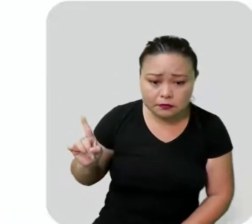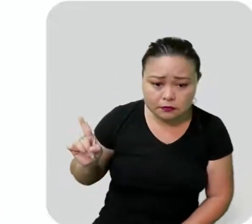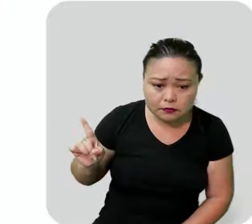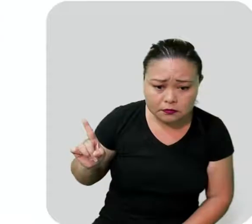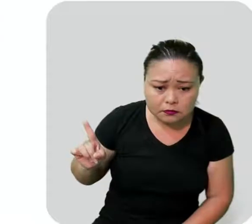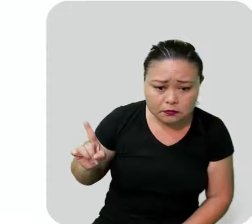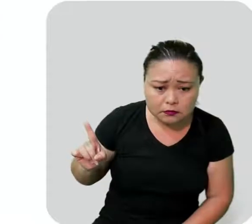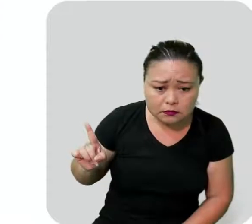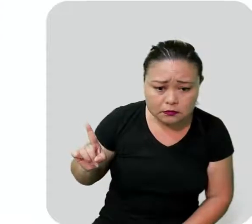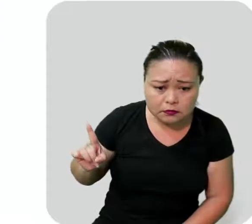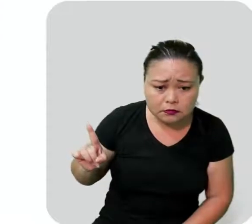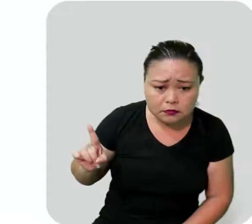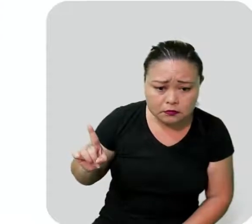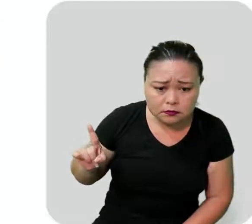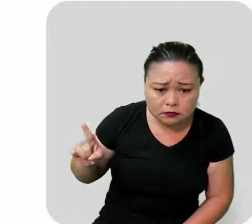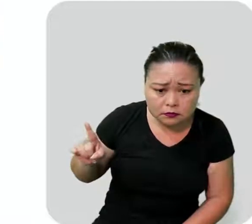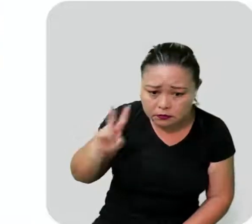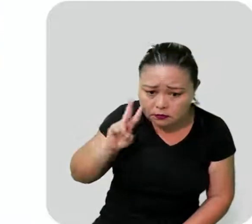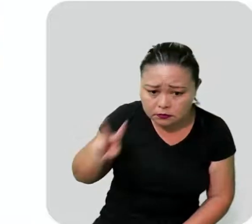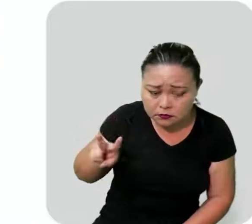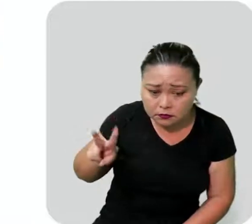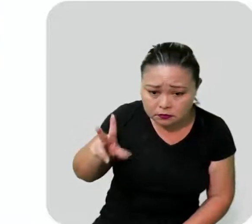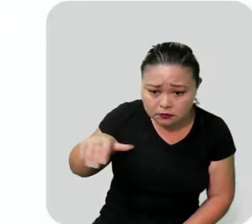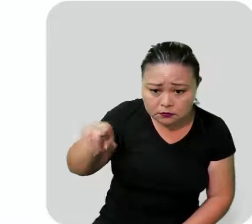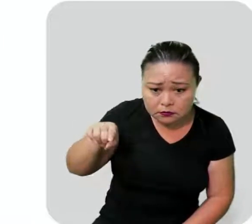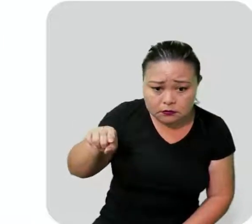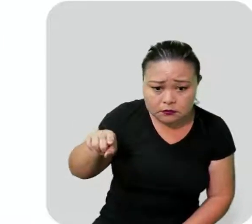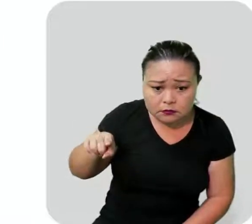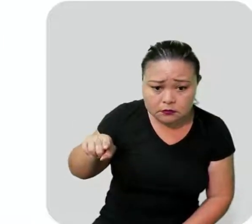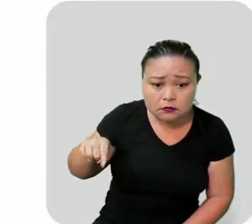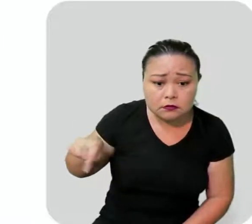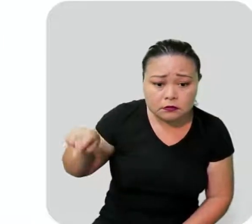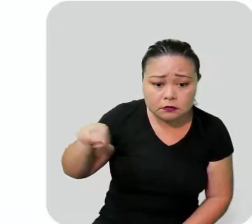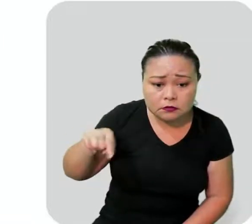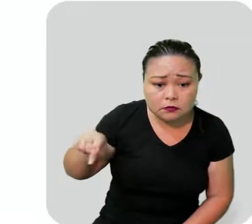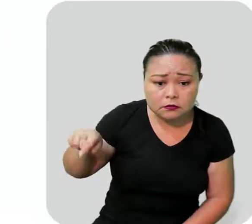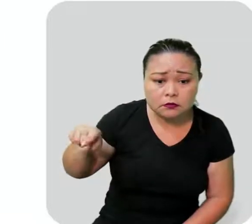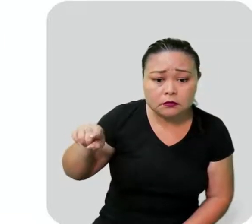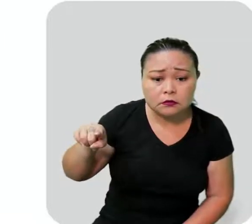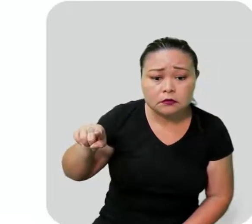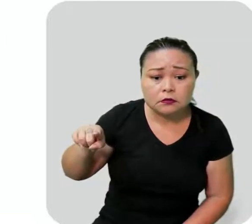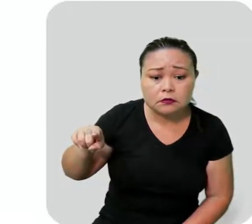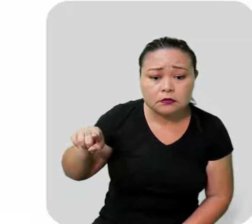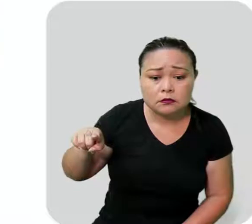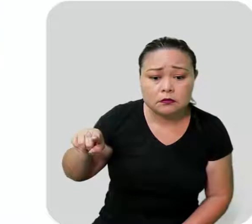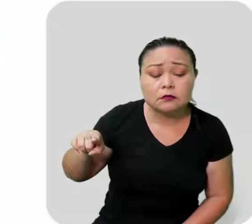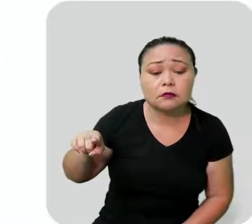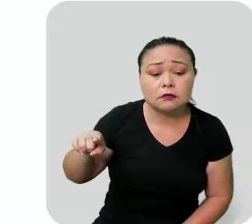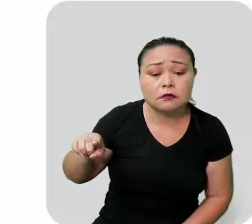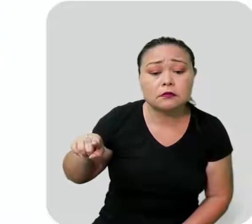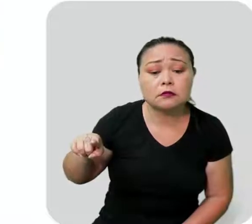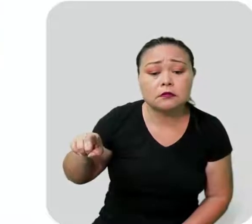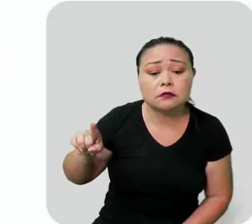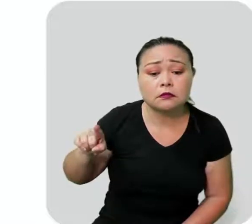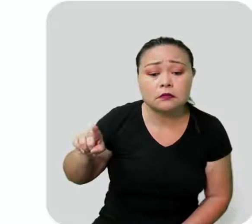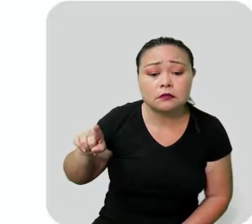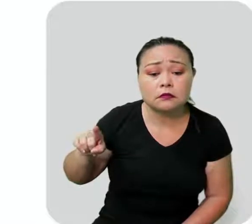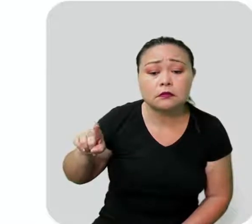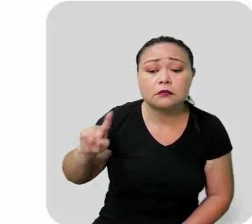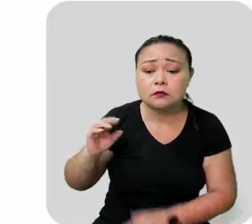bem aqui ó deixa passar para vocês aqui aqui quem tá quieto aqui